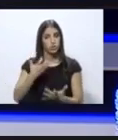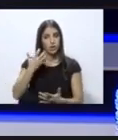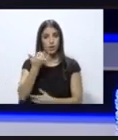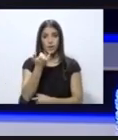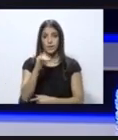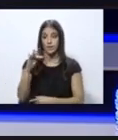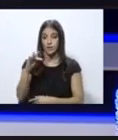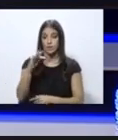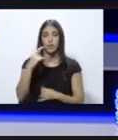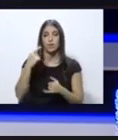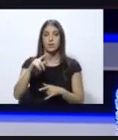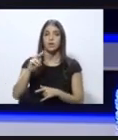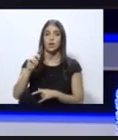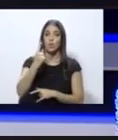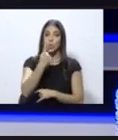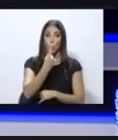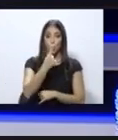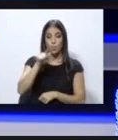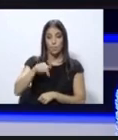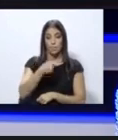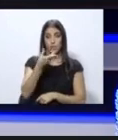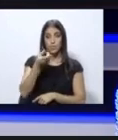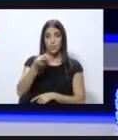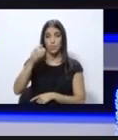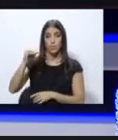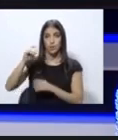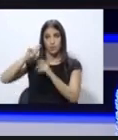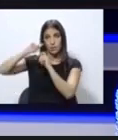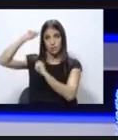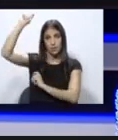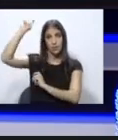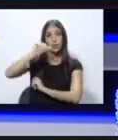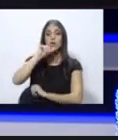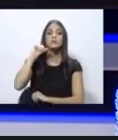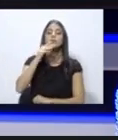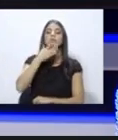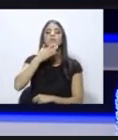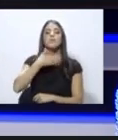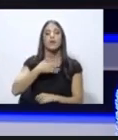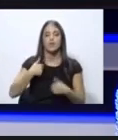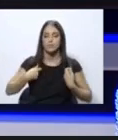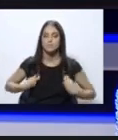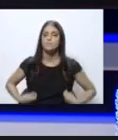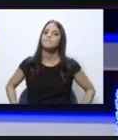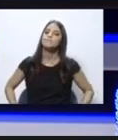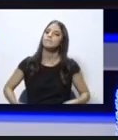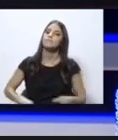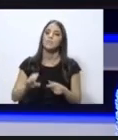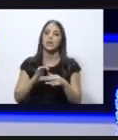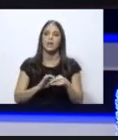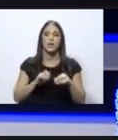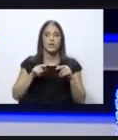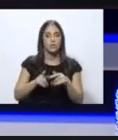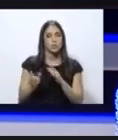de 1,90m e vai vestir de azul e branco ao longo desta temporada de